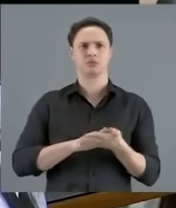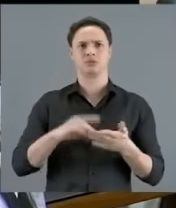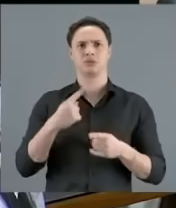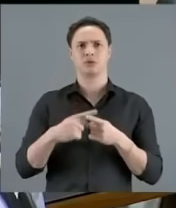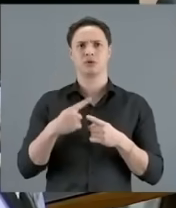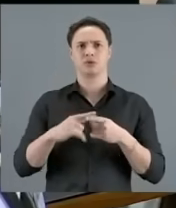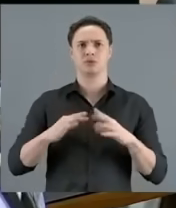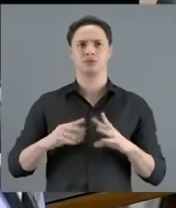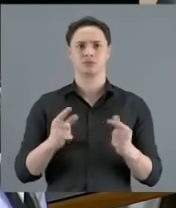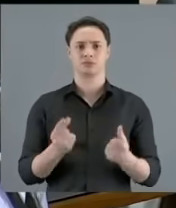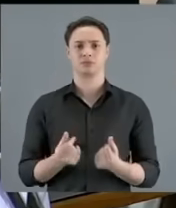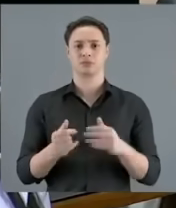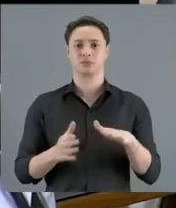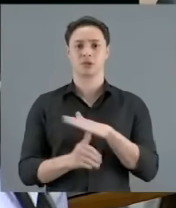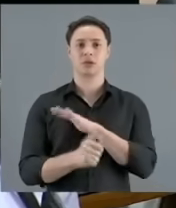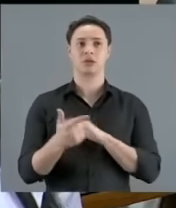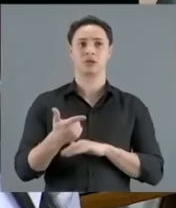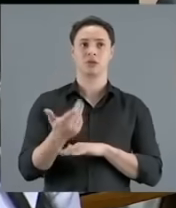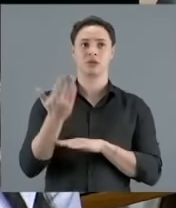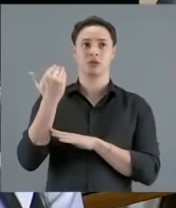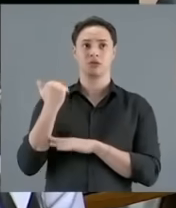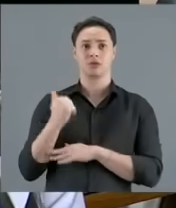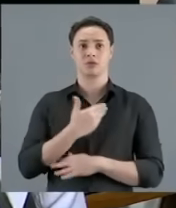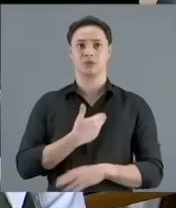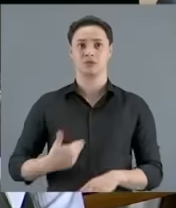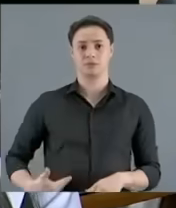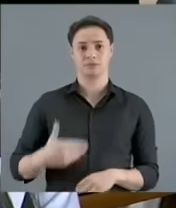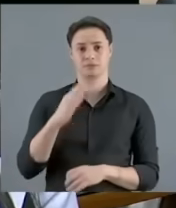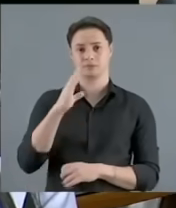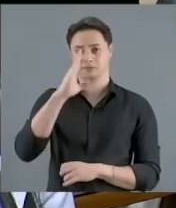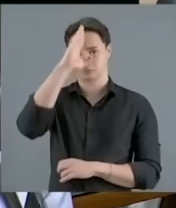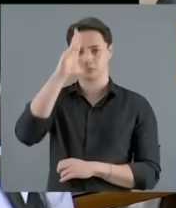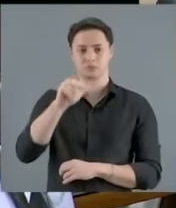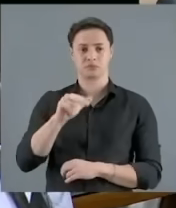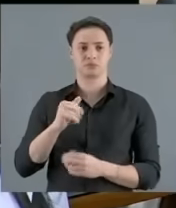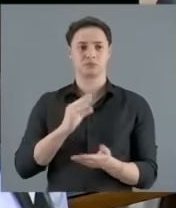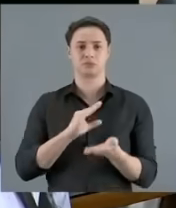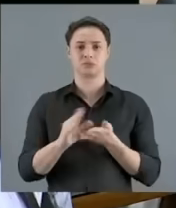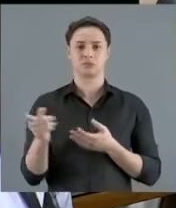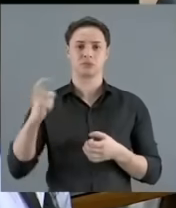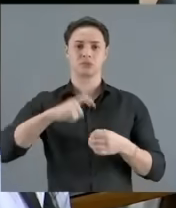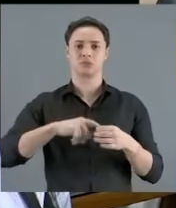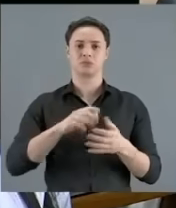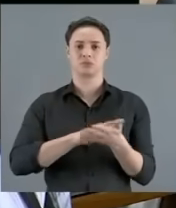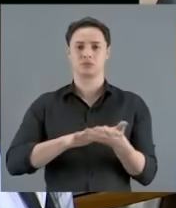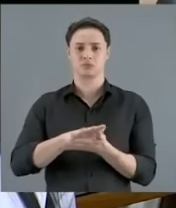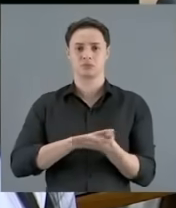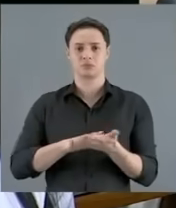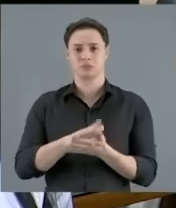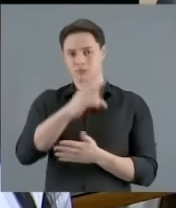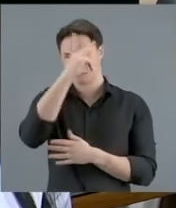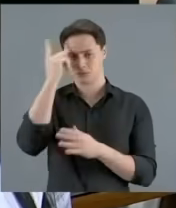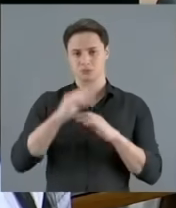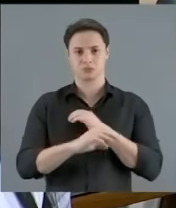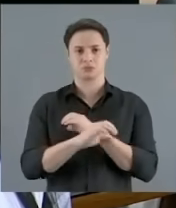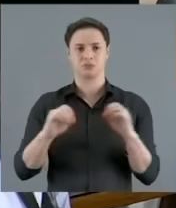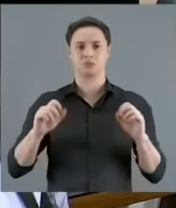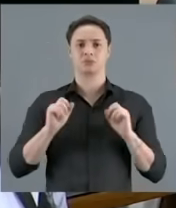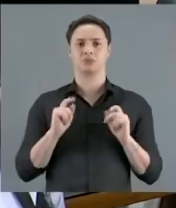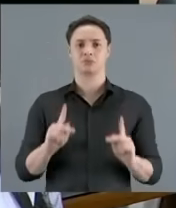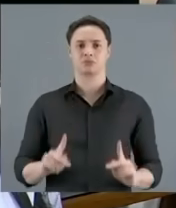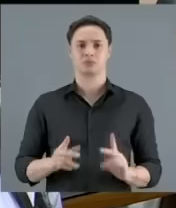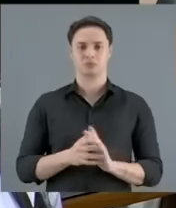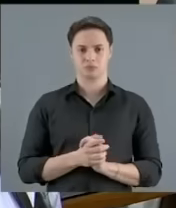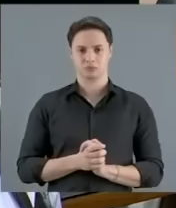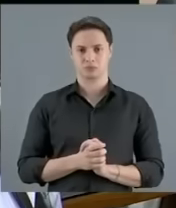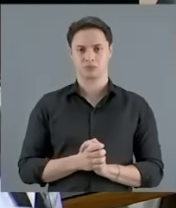dinheiro roubado antes do governo Bolsonaro, durante o governo Bolsonaro, nunca foi devolvido um centavo para nenhum aposentado, nenhuma aposentada e